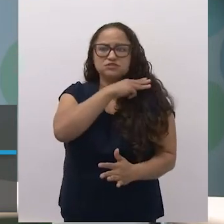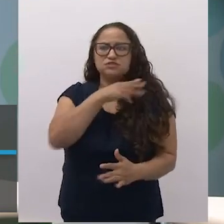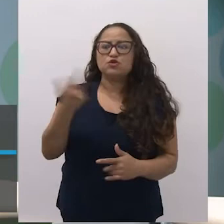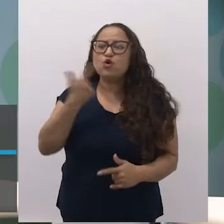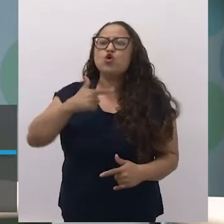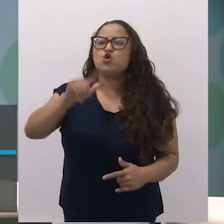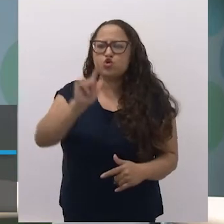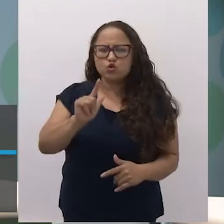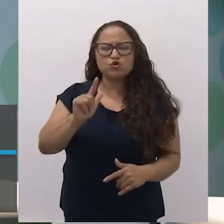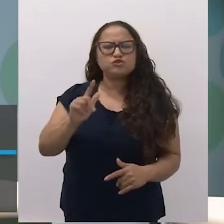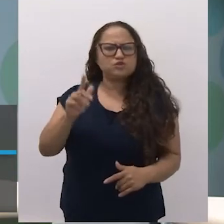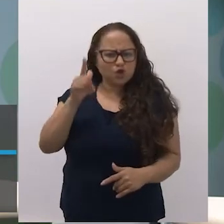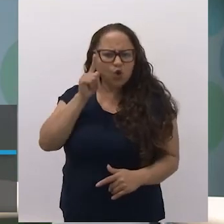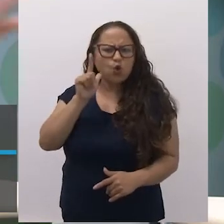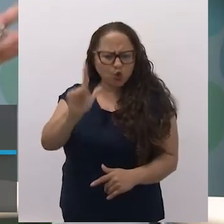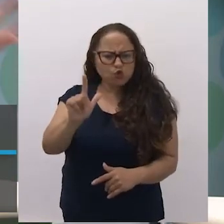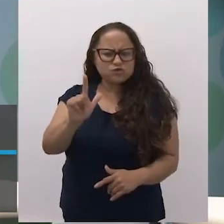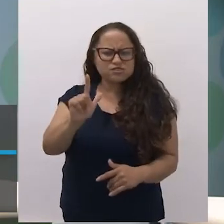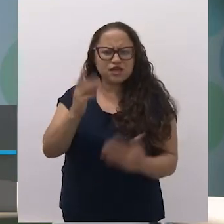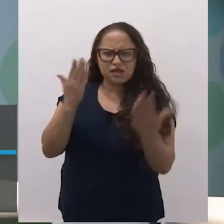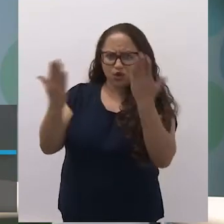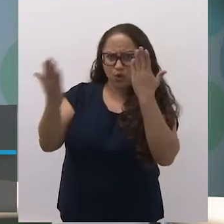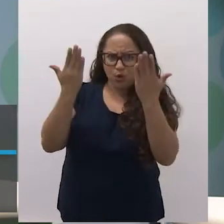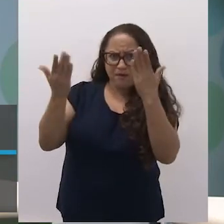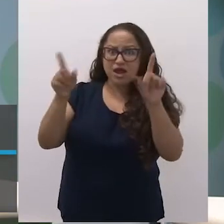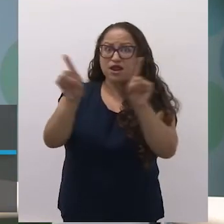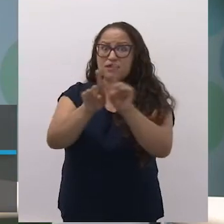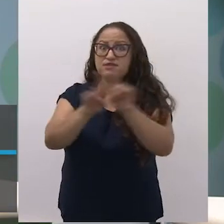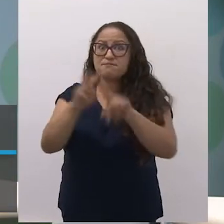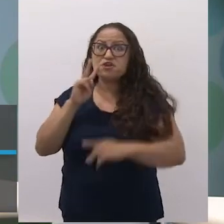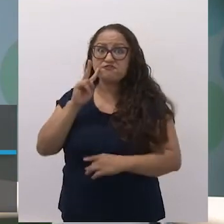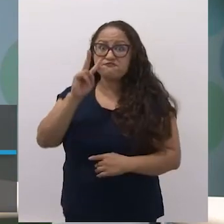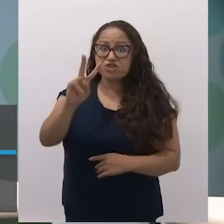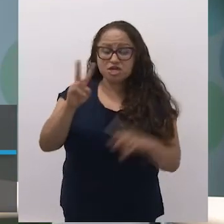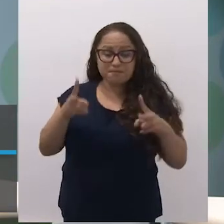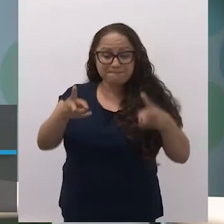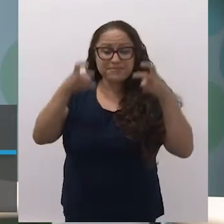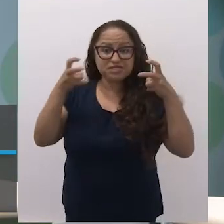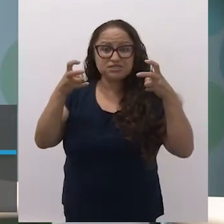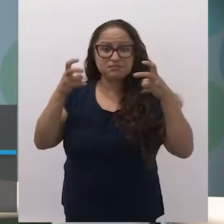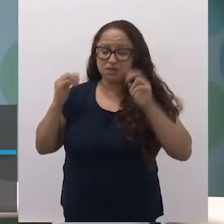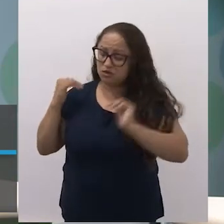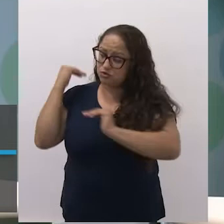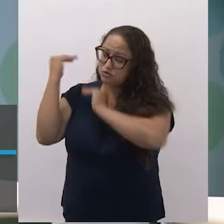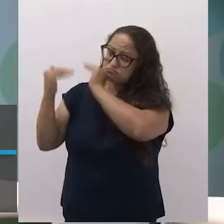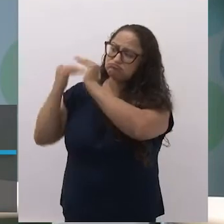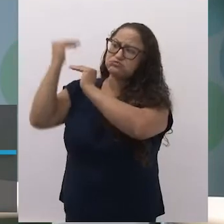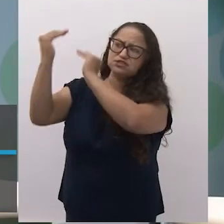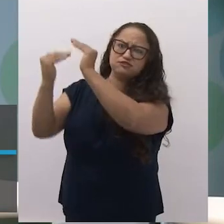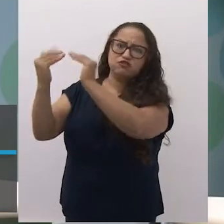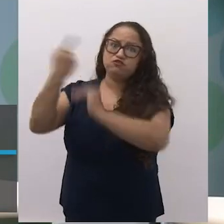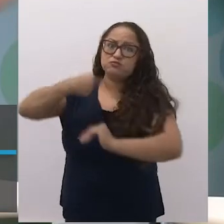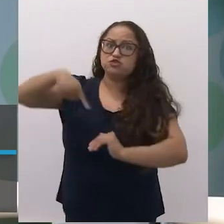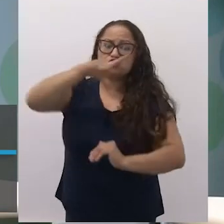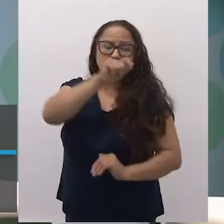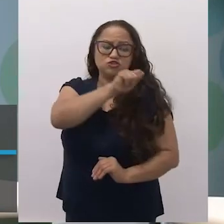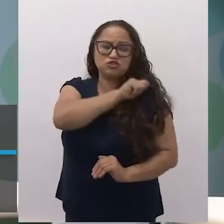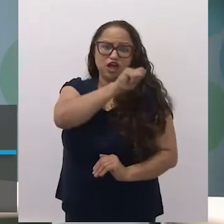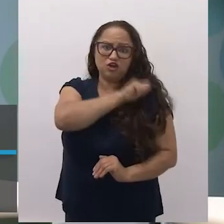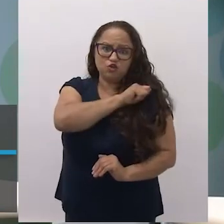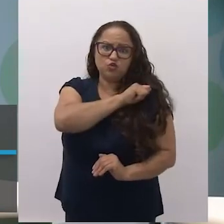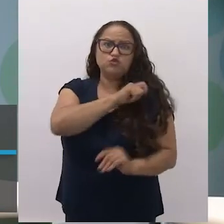consegue comparar e reparar também esse processo de desenvolvimento de nossas crianças e dos